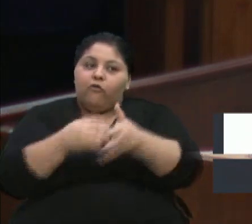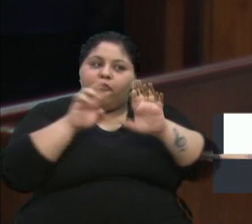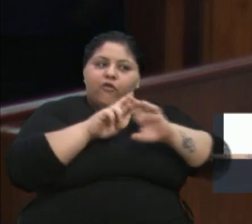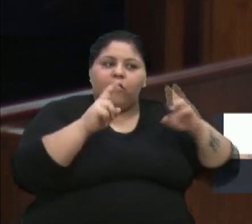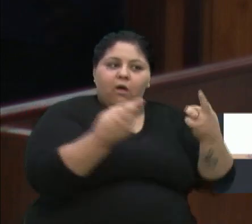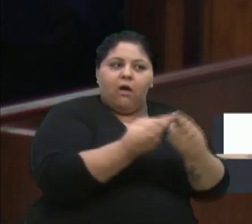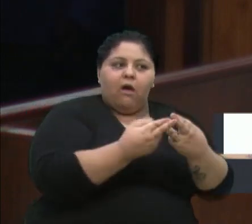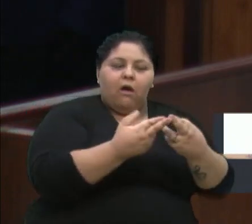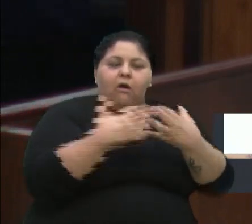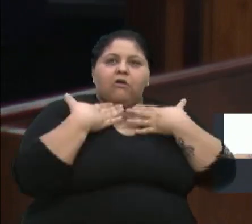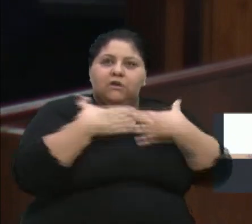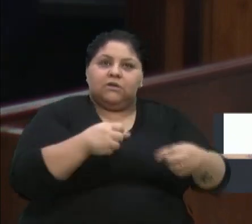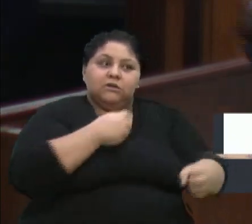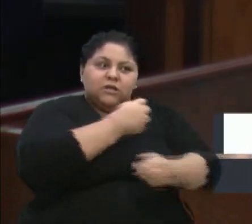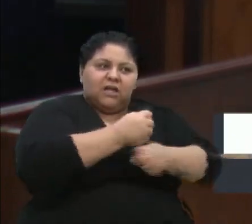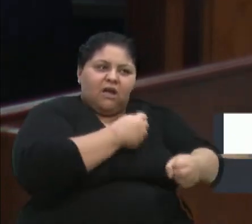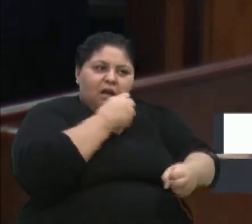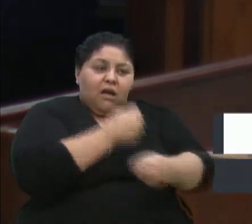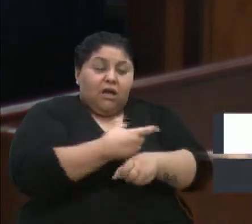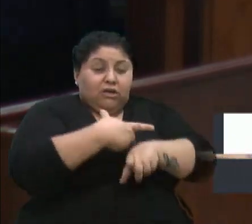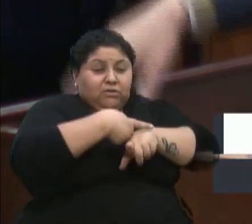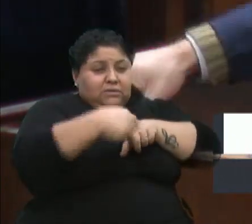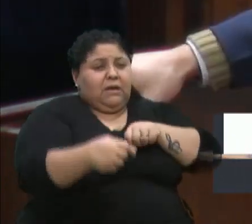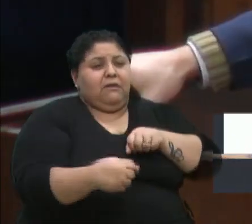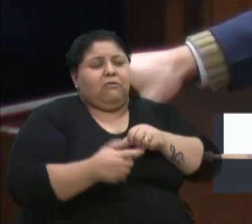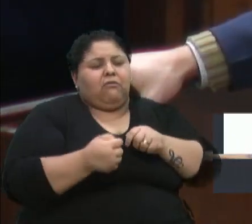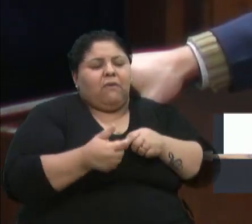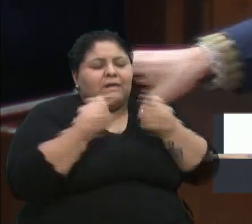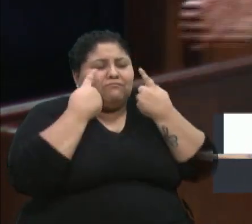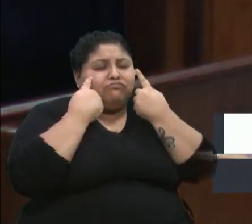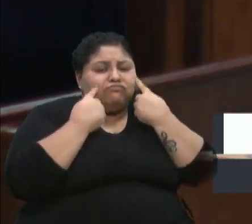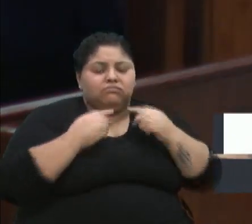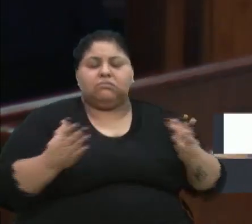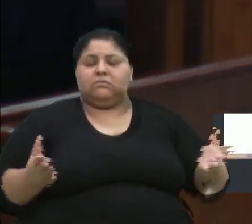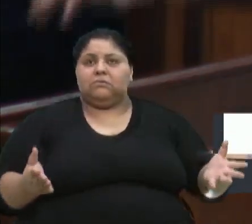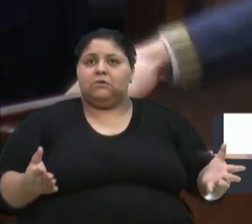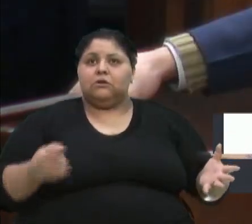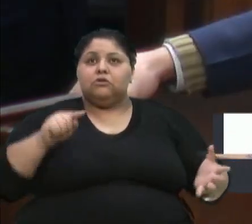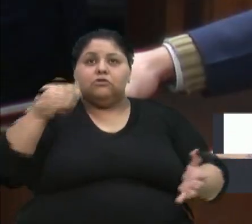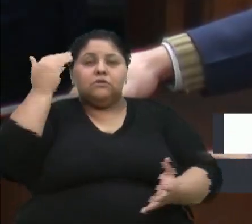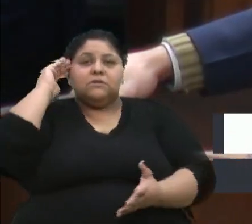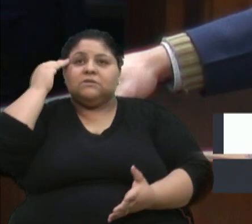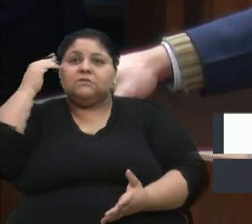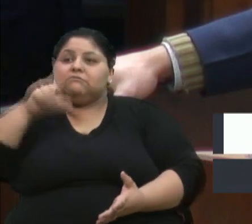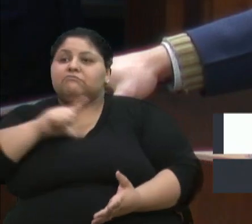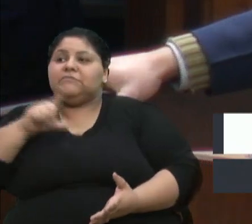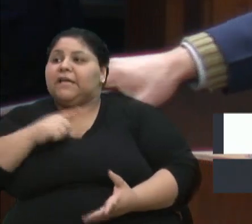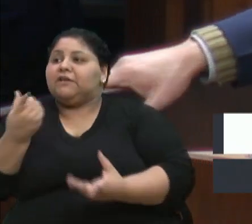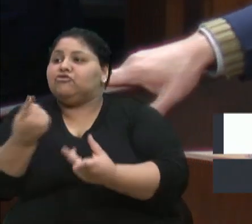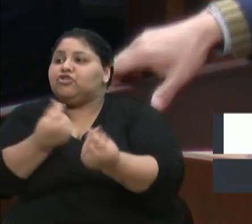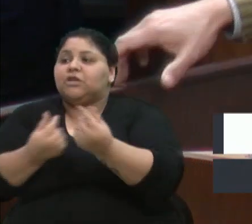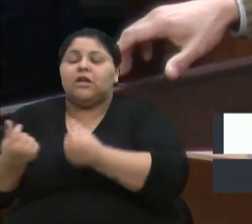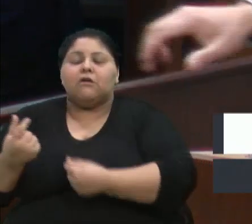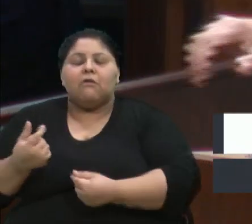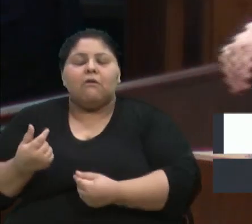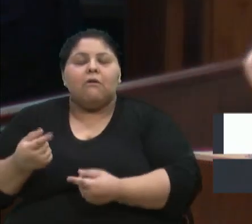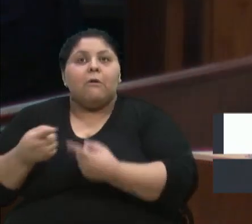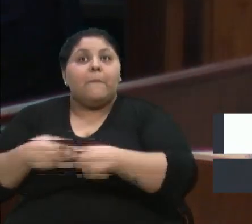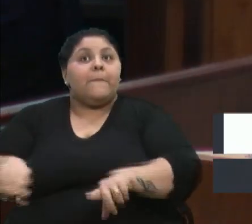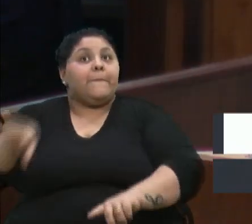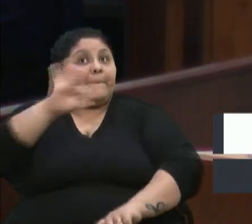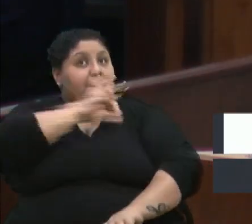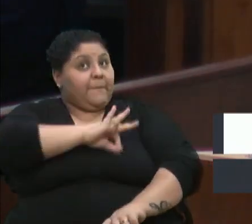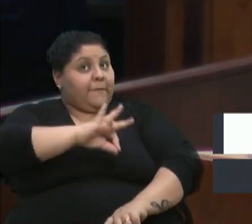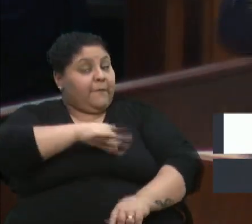Obras, eu chego a sair de lá, eu quase choro com o Solete. Só sabem dizer que não tem dinheiro, mas o salário do